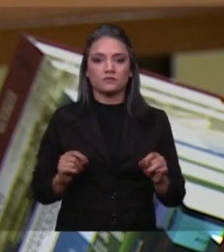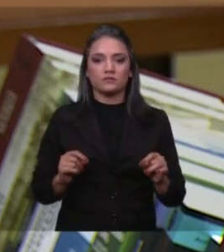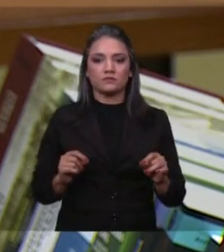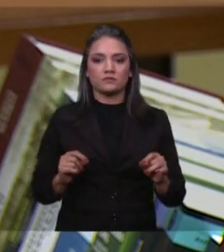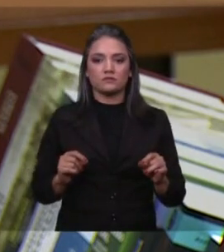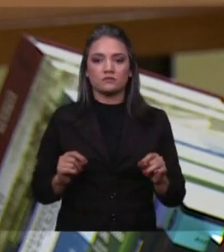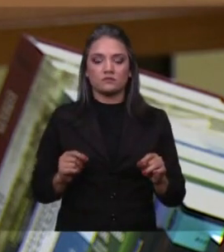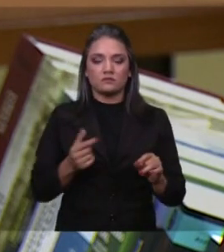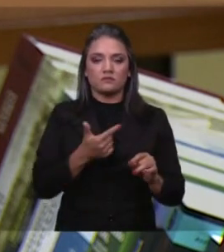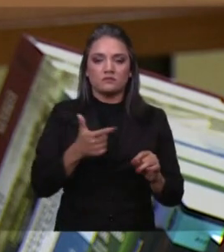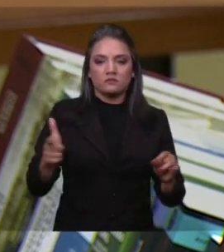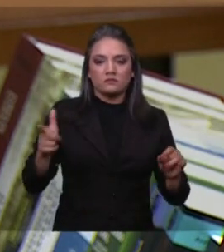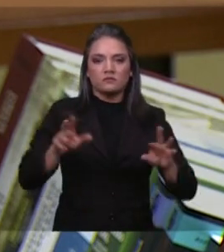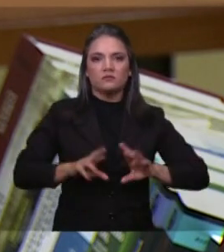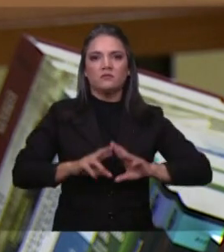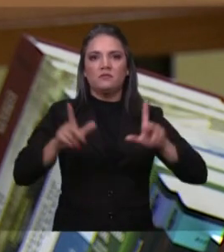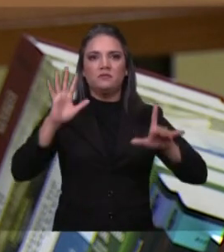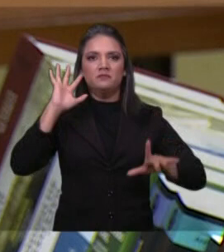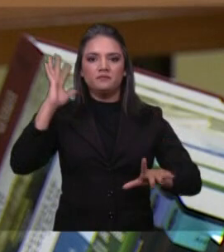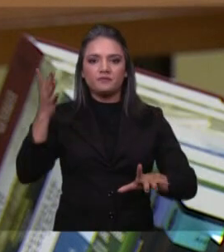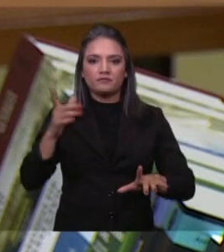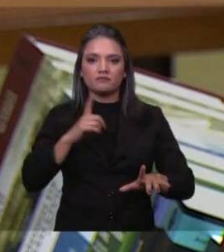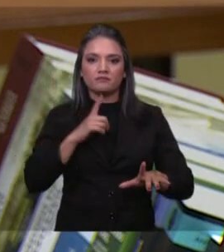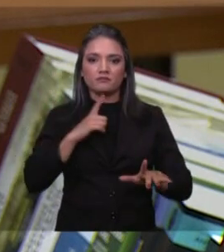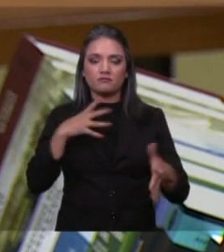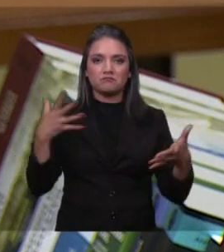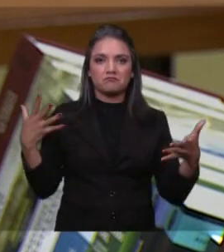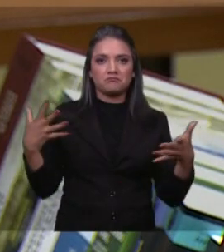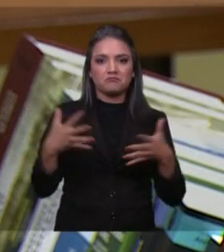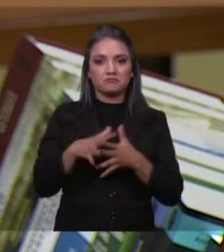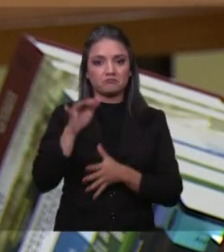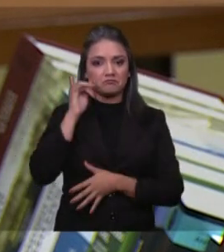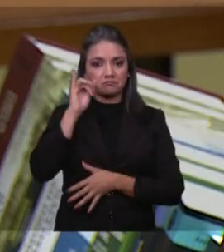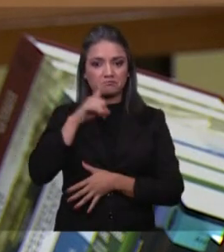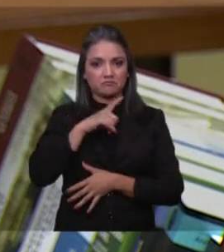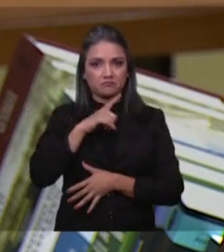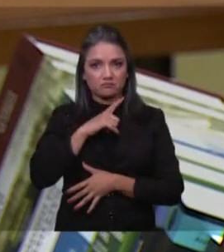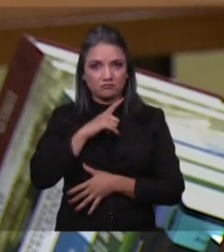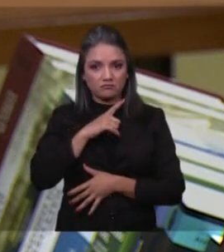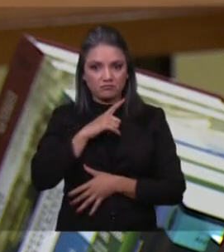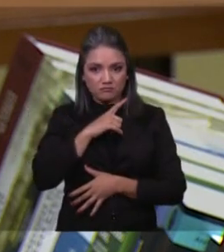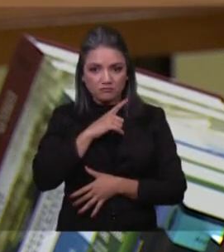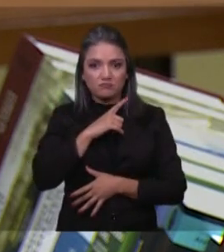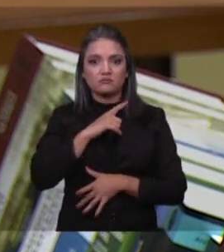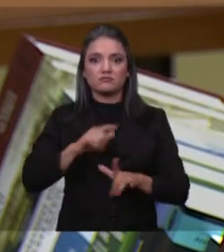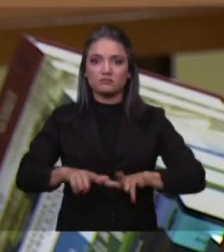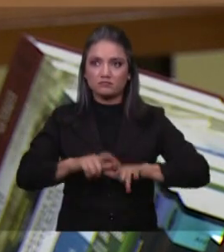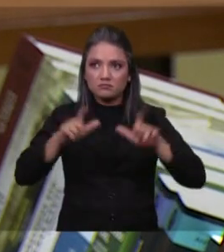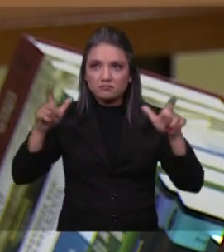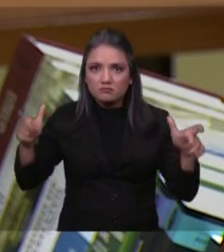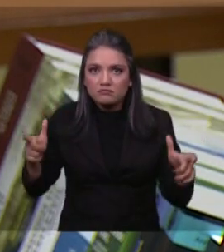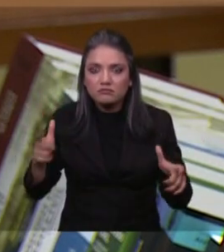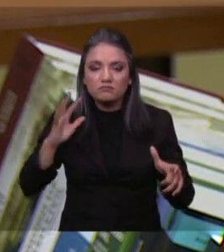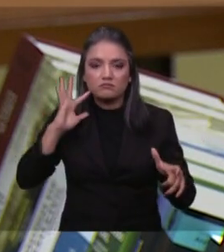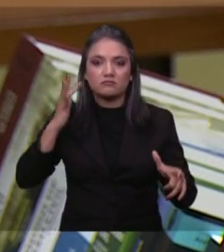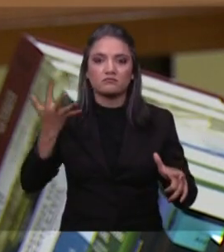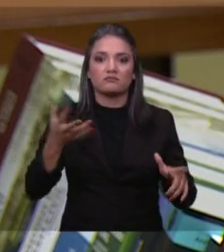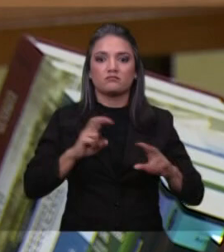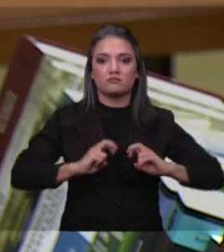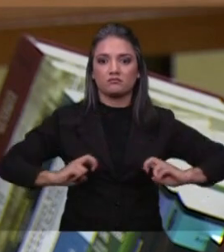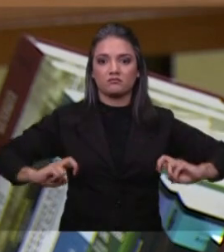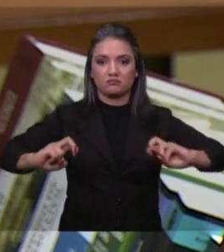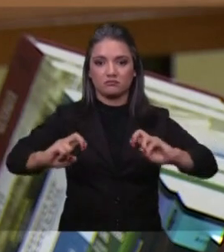dispersão decisória que inviabilize a identificação de um posicionamento majoritário do colegiado.